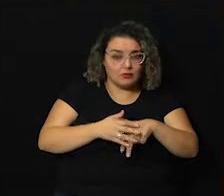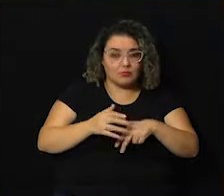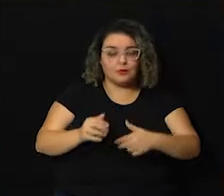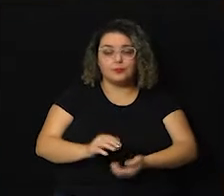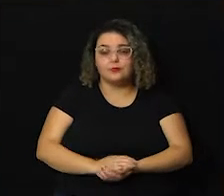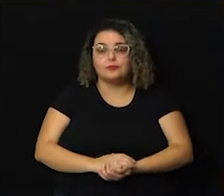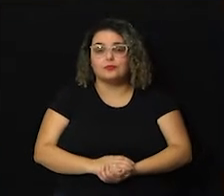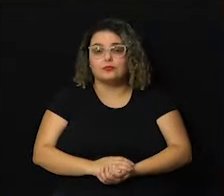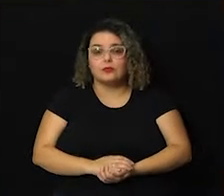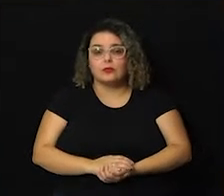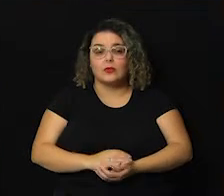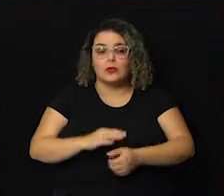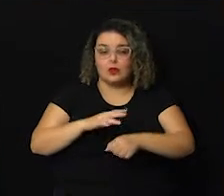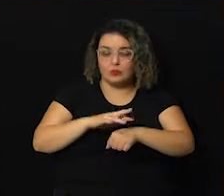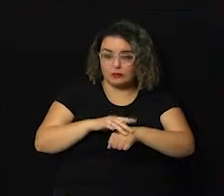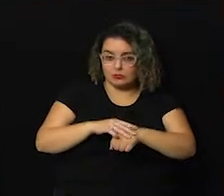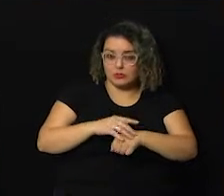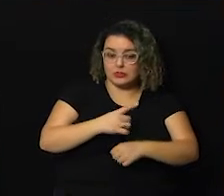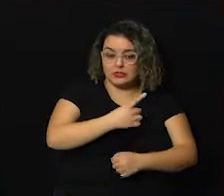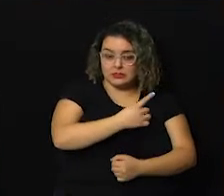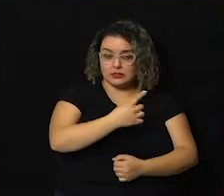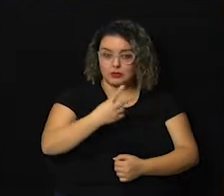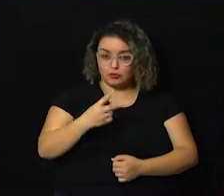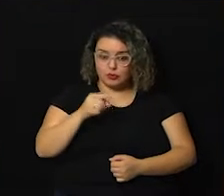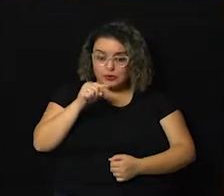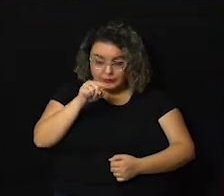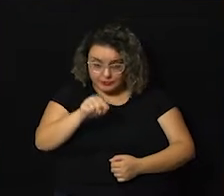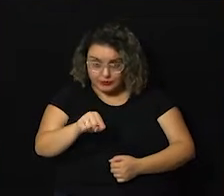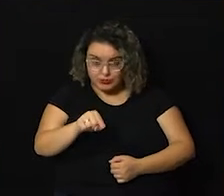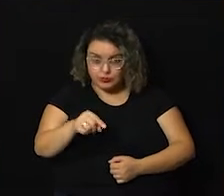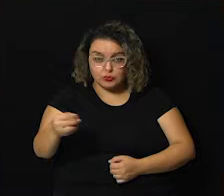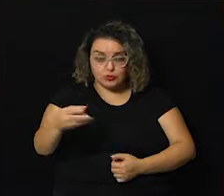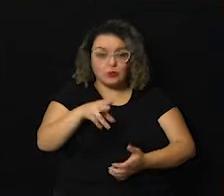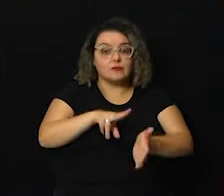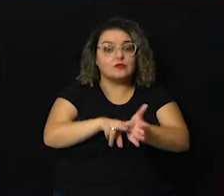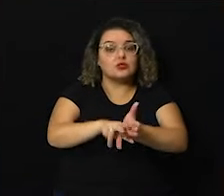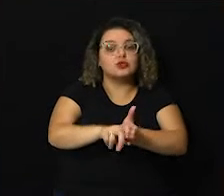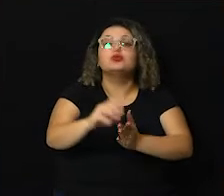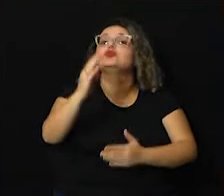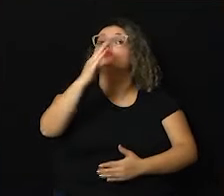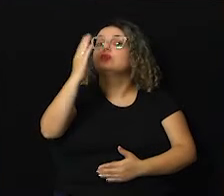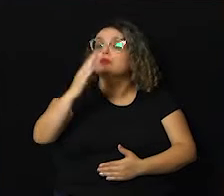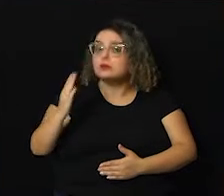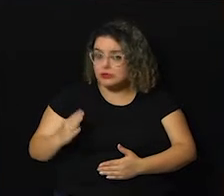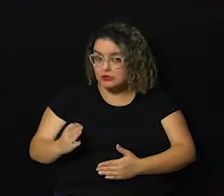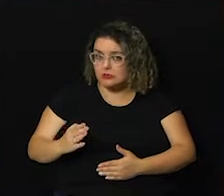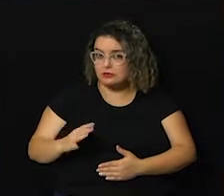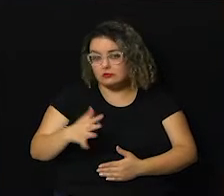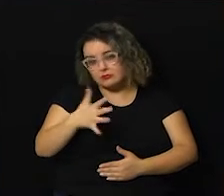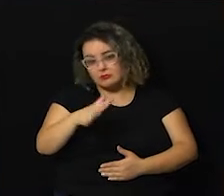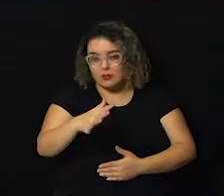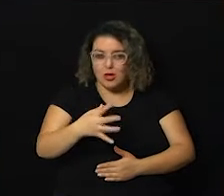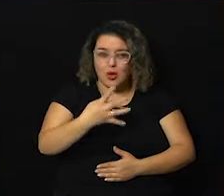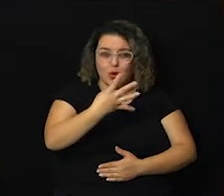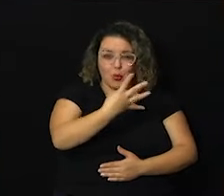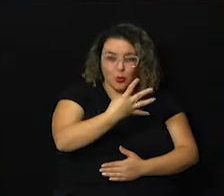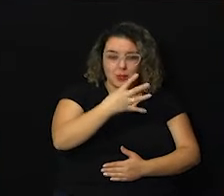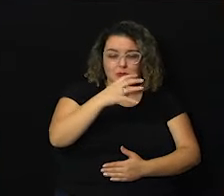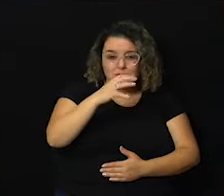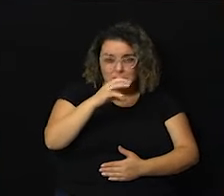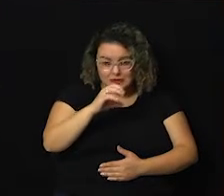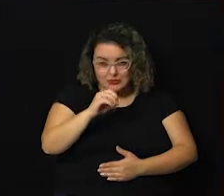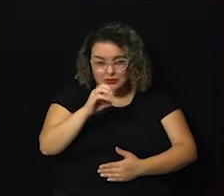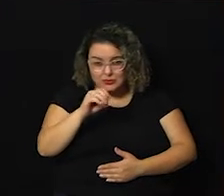um impacto, como você lembrou, são 12 mil novos diagnósticos por ano no Brasil, algo em torno de 400 mil